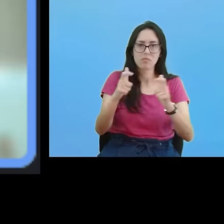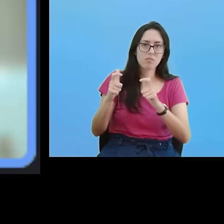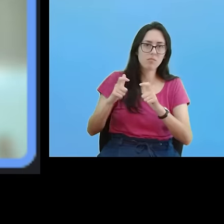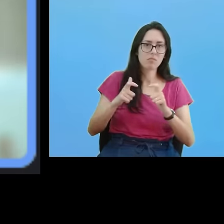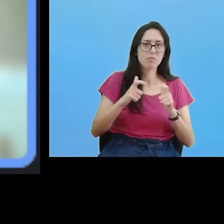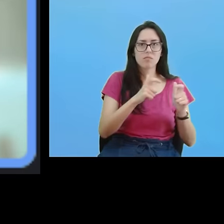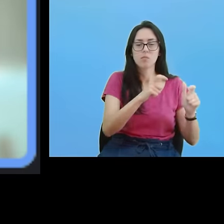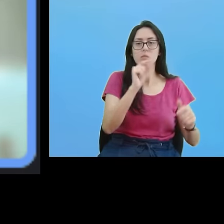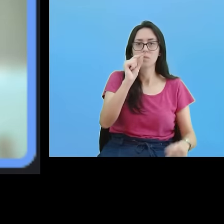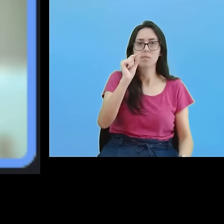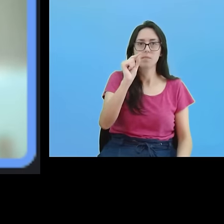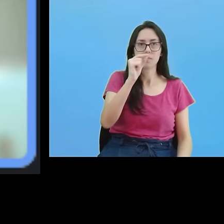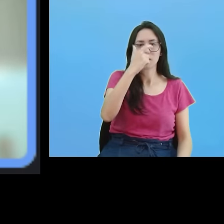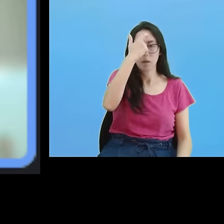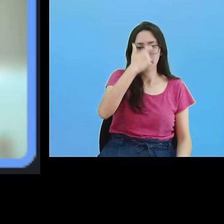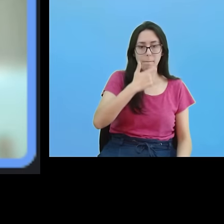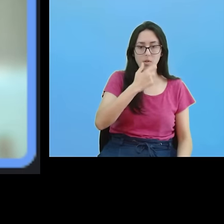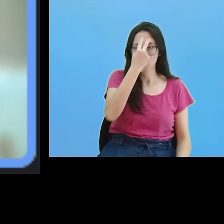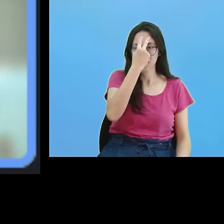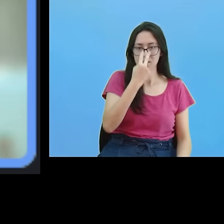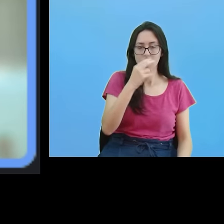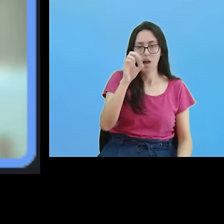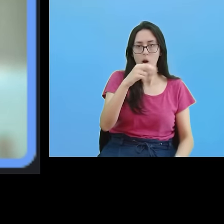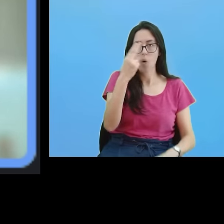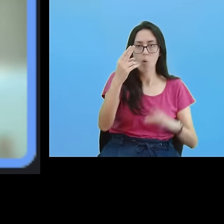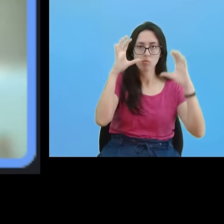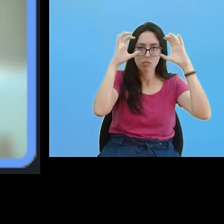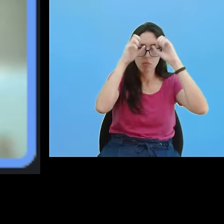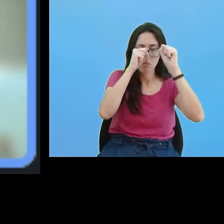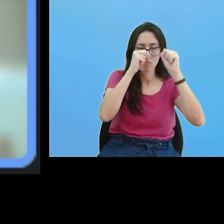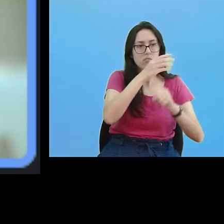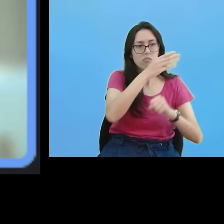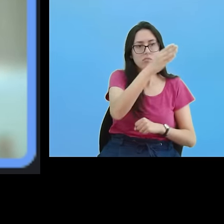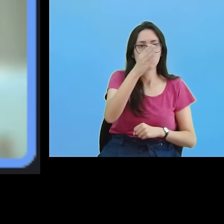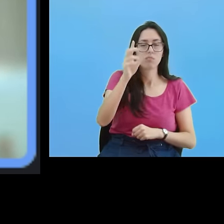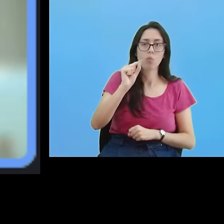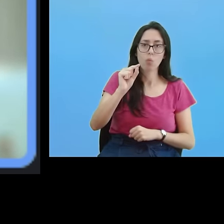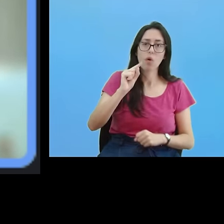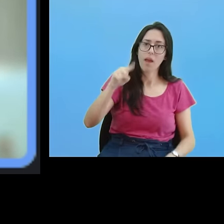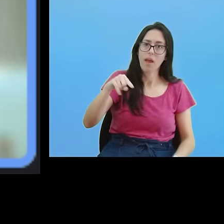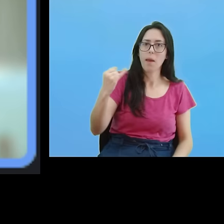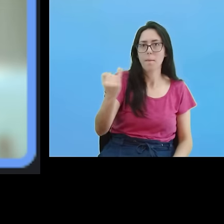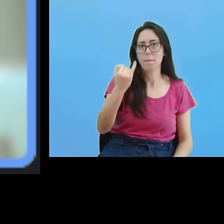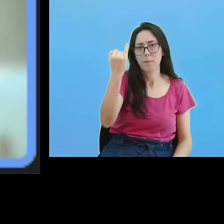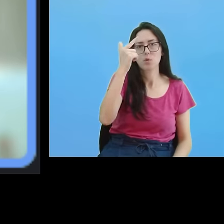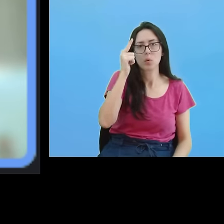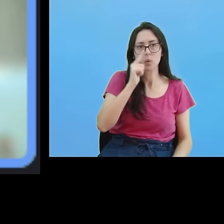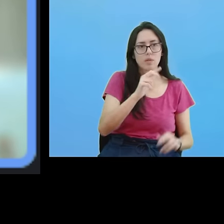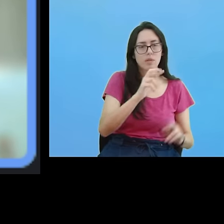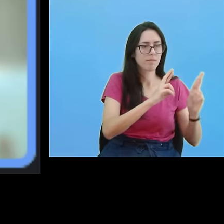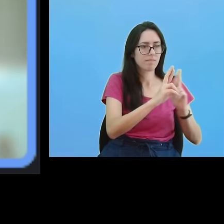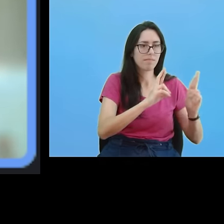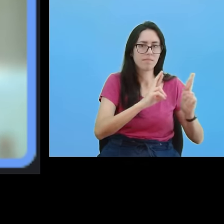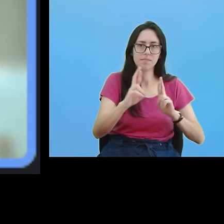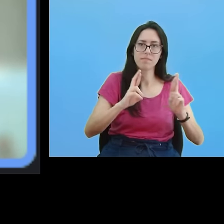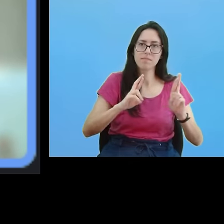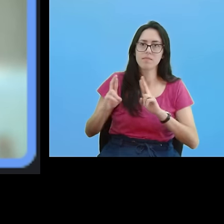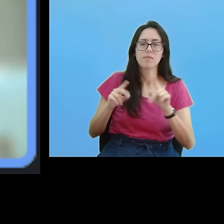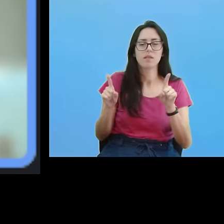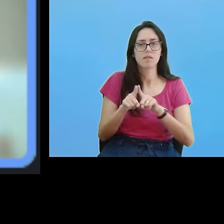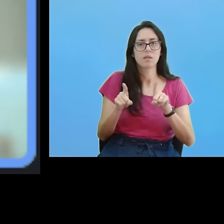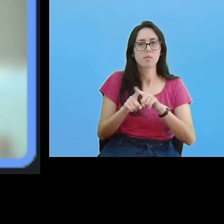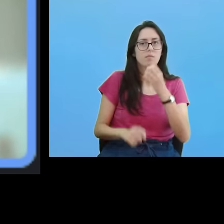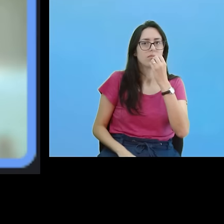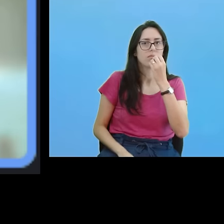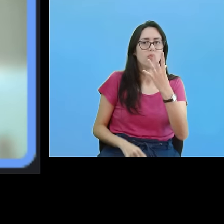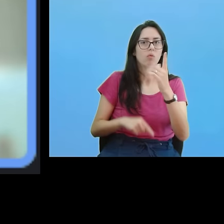a pessoa cega ou com baixa visão ocupa, é muito importante para que elas estabeleçam suas relações e se beneficie,